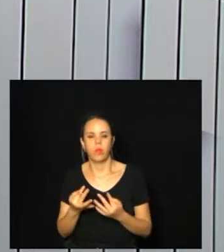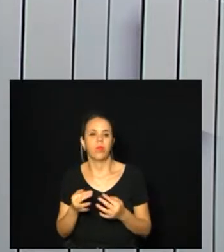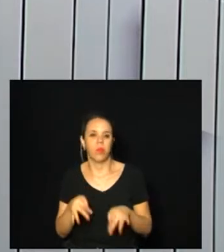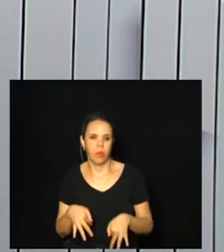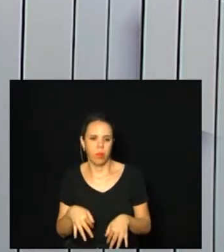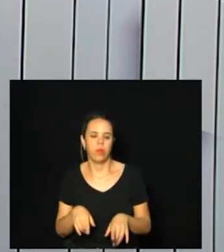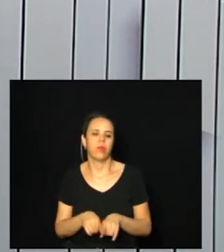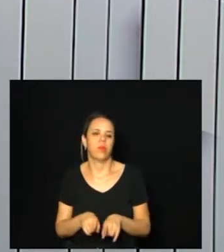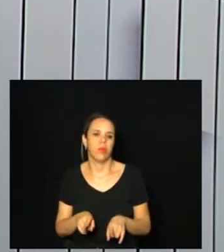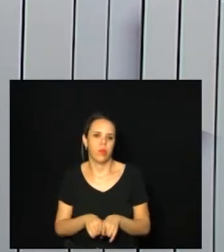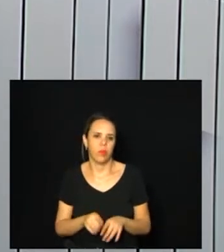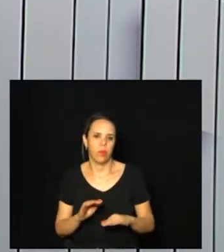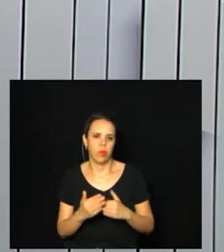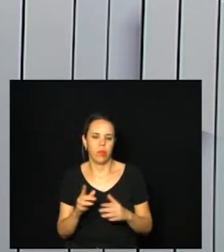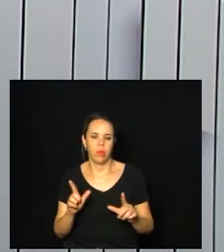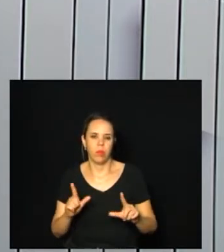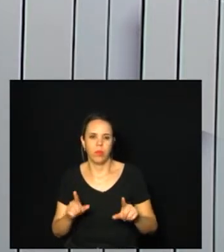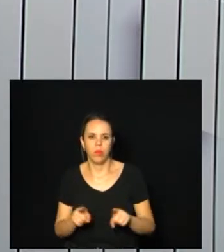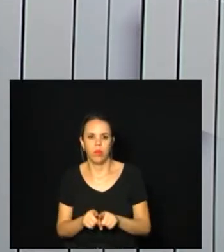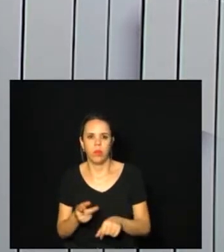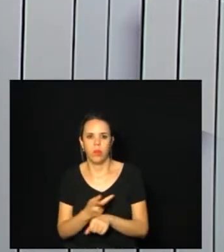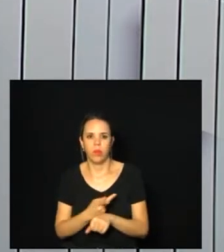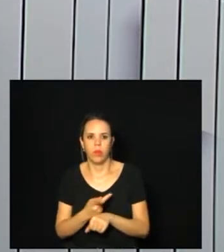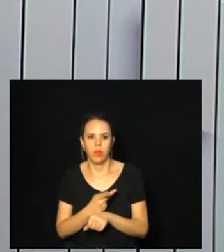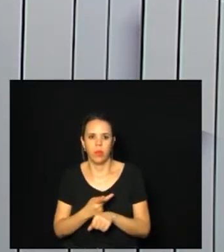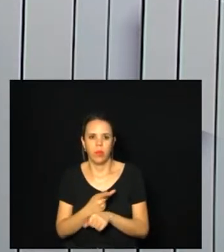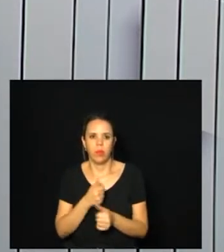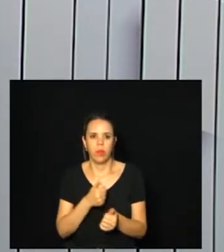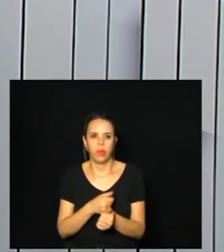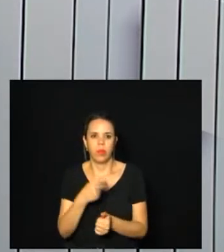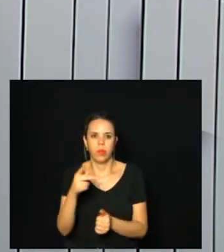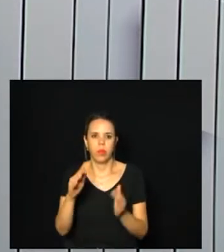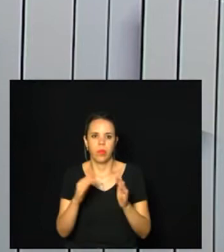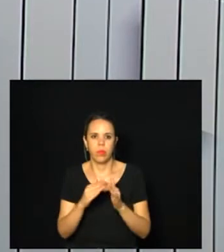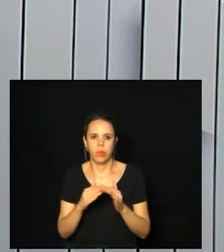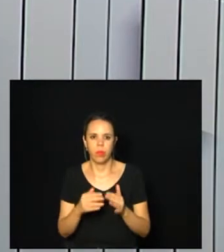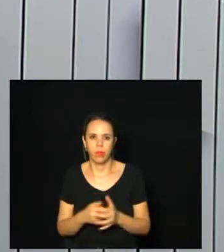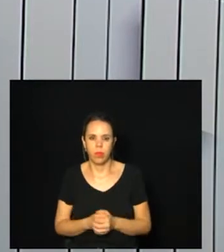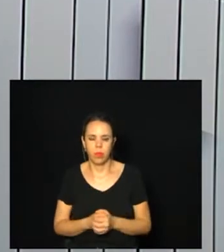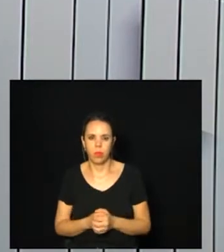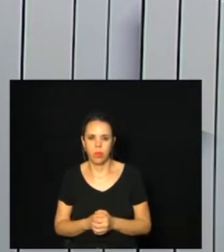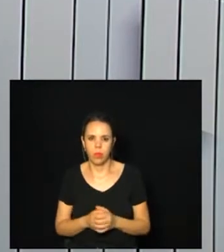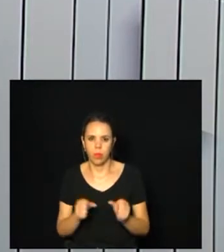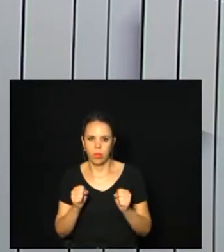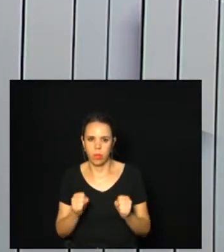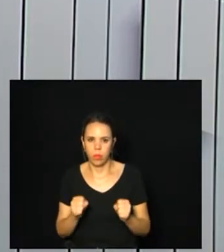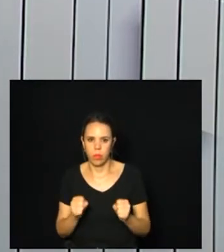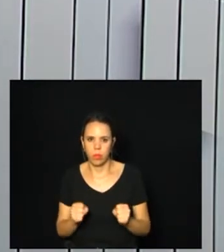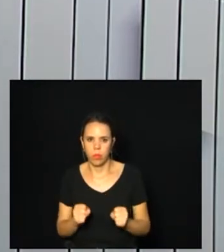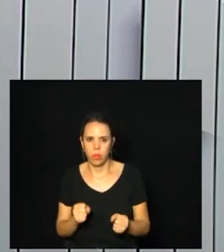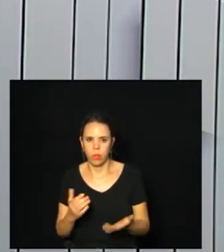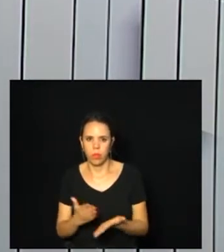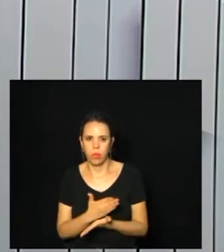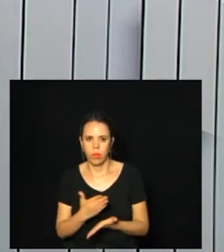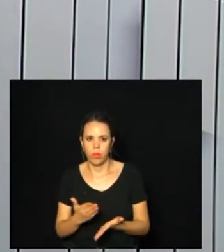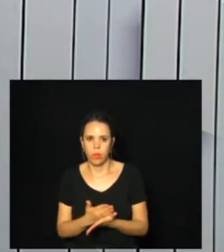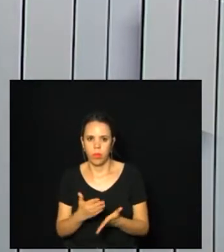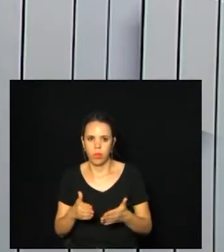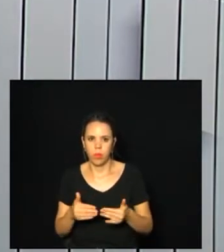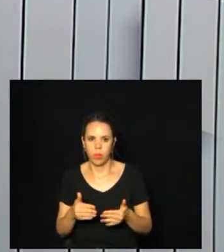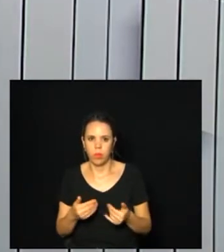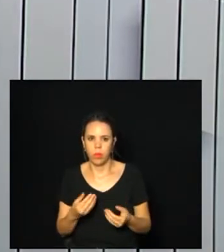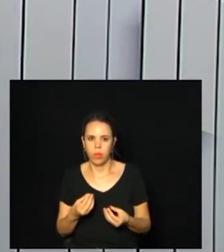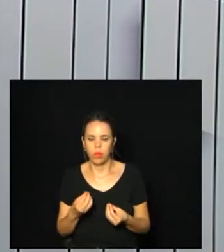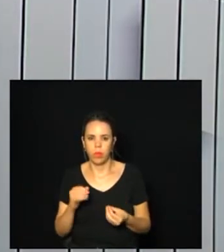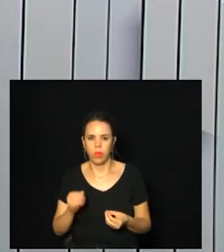nós estávamos falando sobre o bairro, mas procure se tem uma perto aí da sua residência para você poder pegar um livro emprestado e